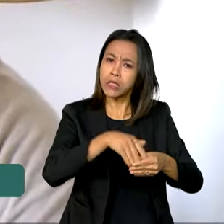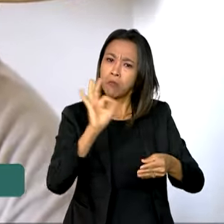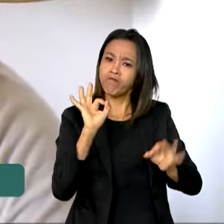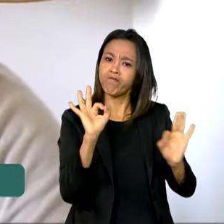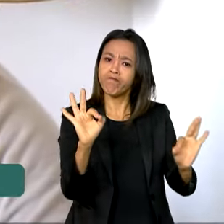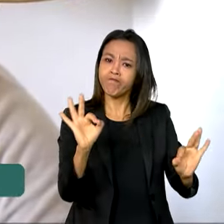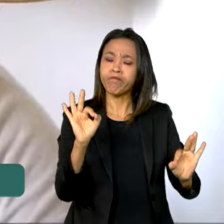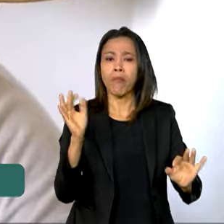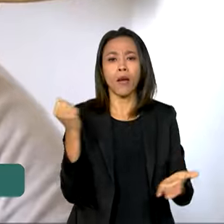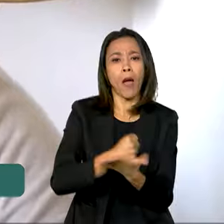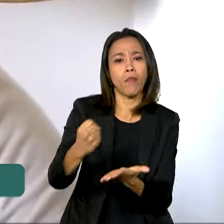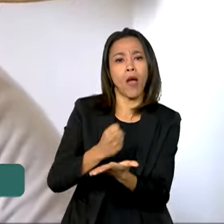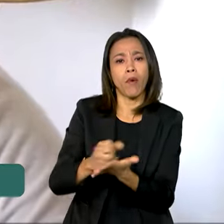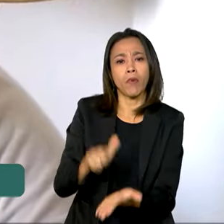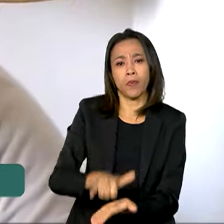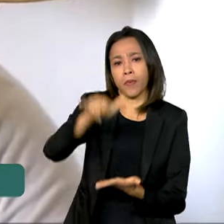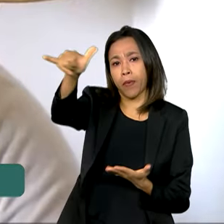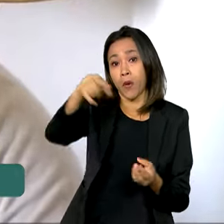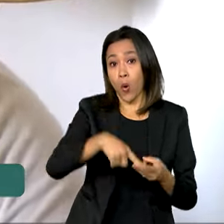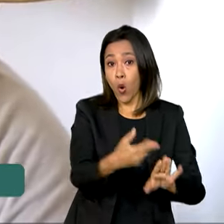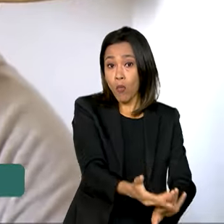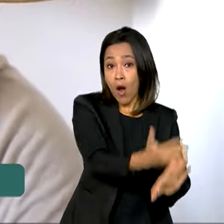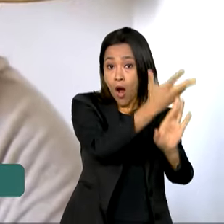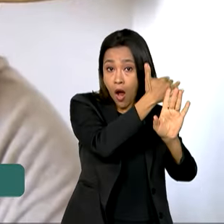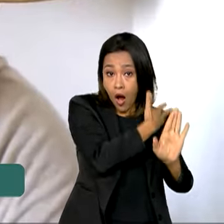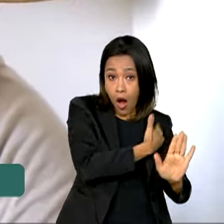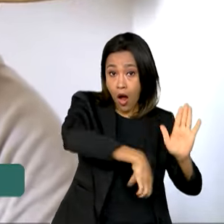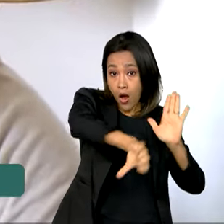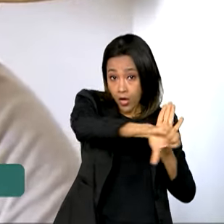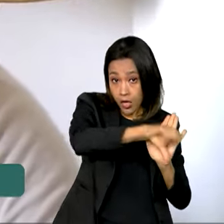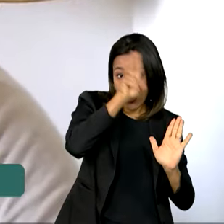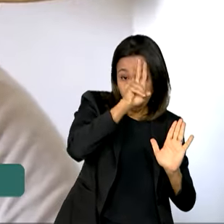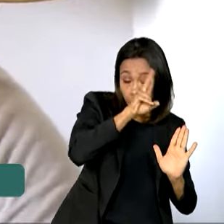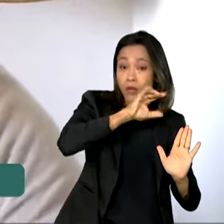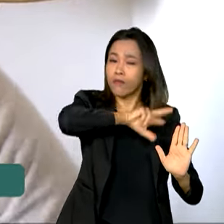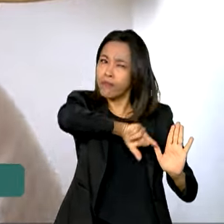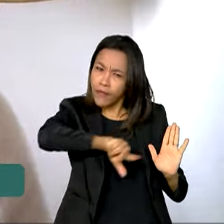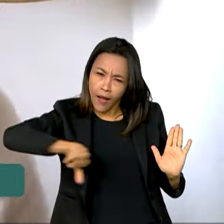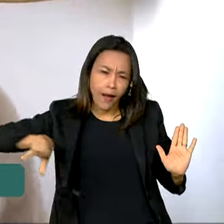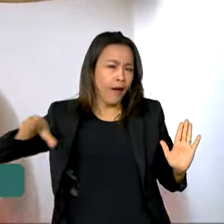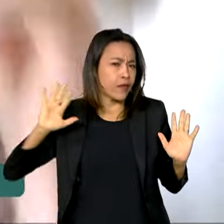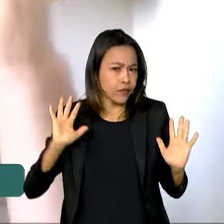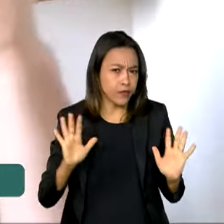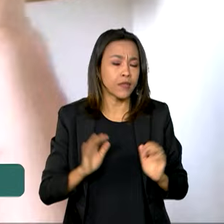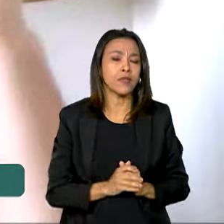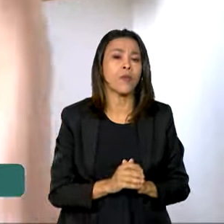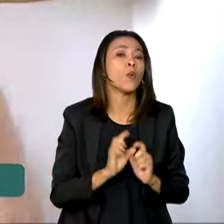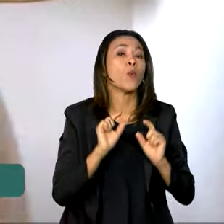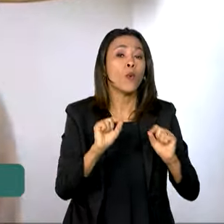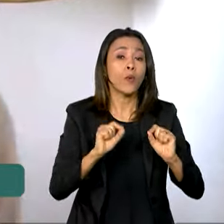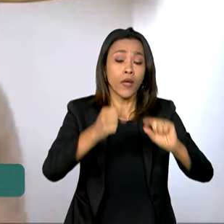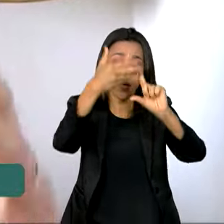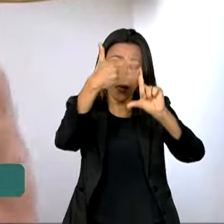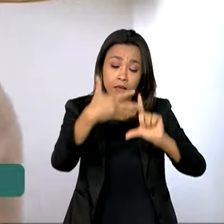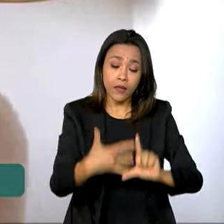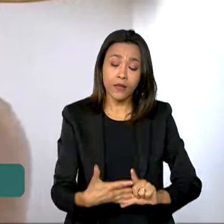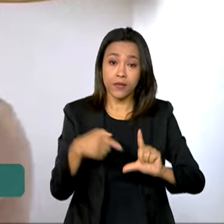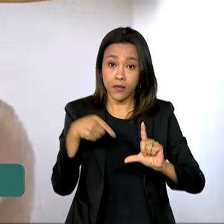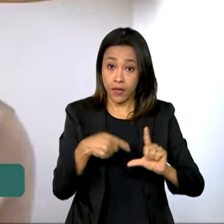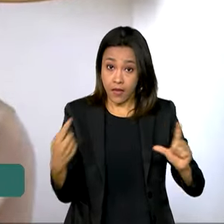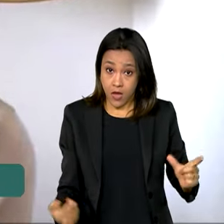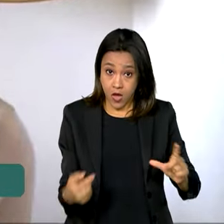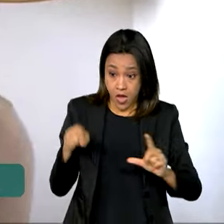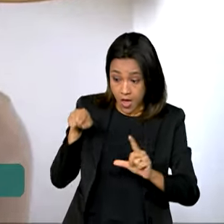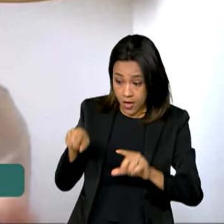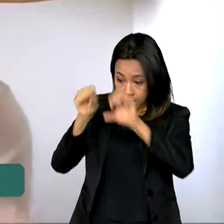passaporte, ou uma certidão de antecedentes criminais, e assim sucessivamente. Então, o que que o Conecta faz? Ele faz com que aquele